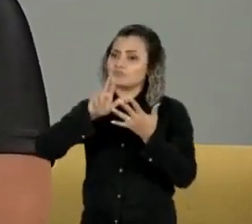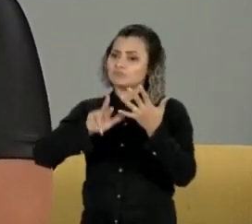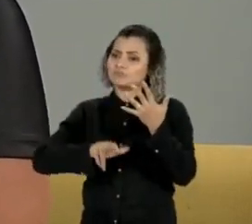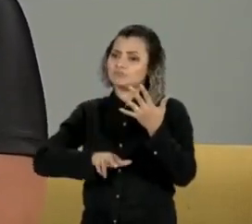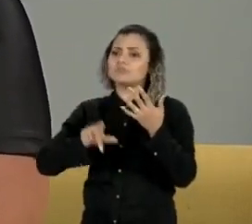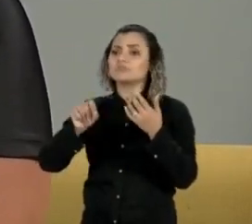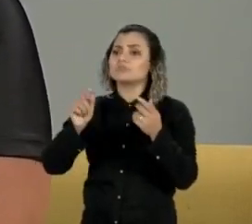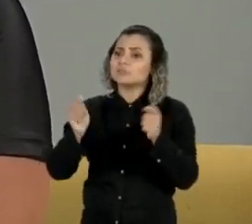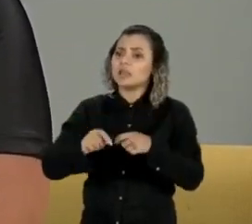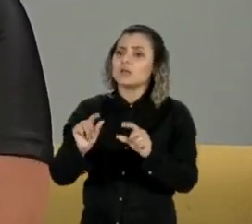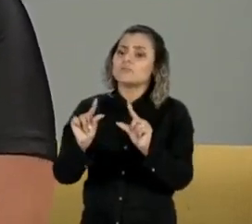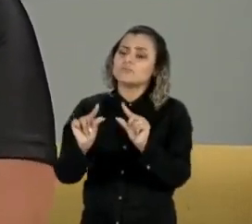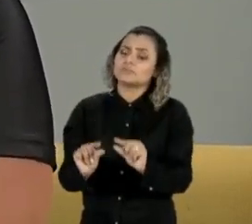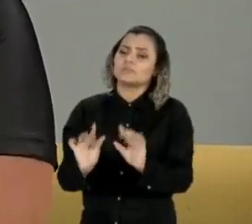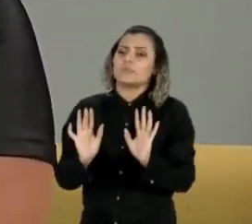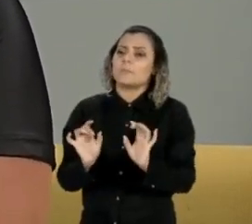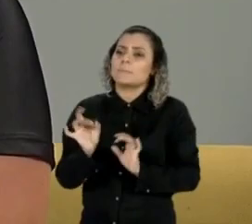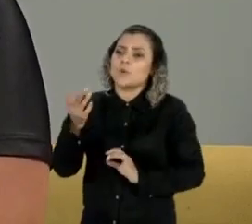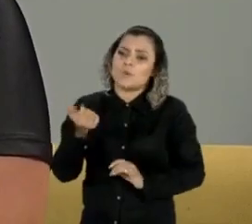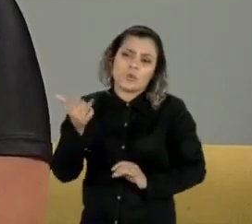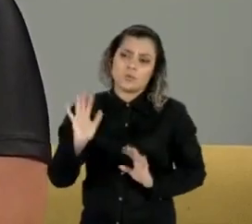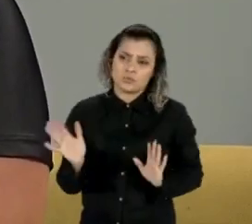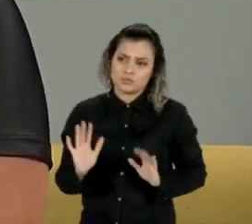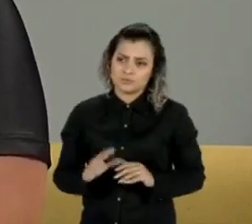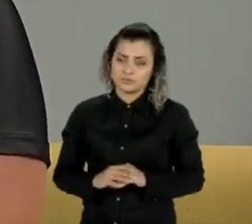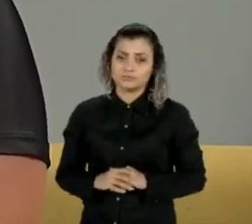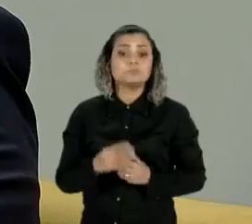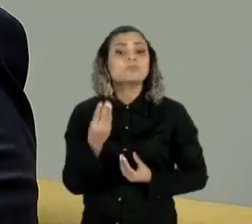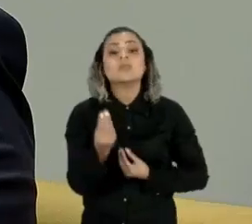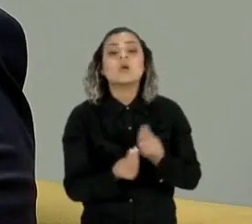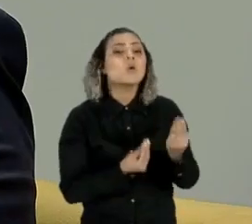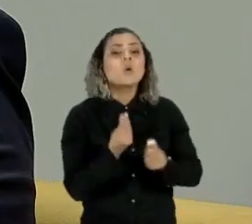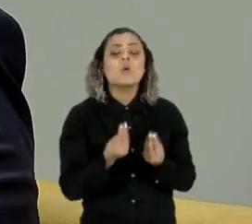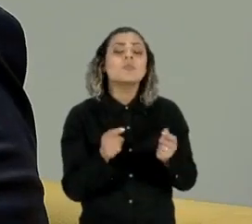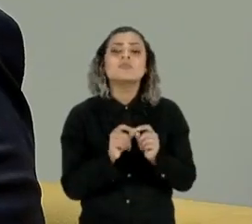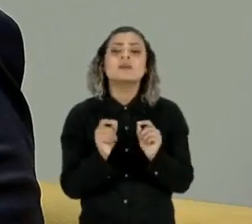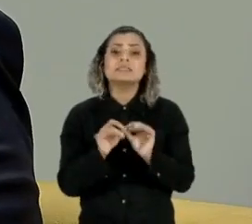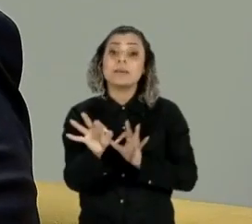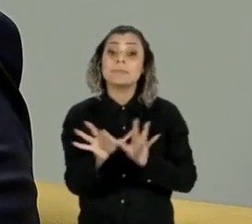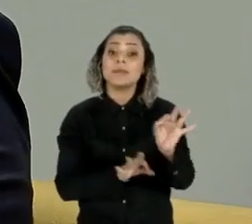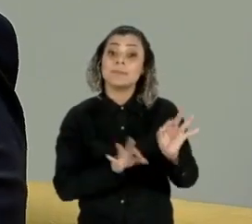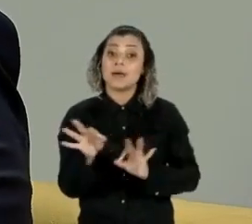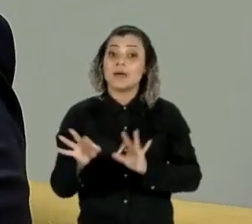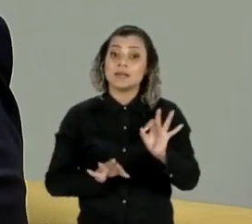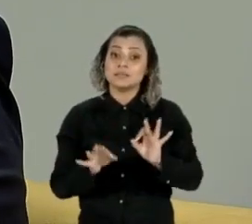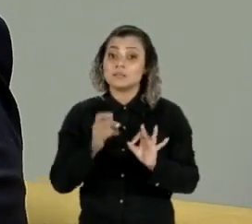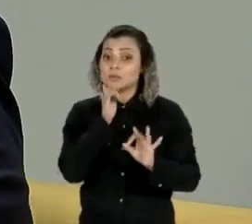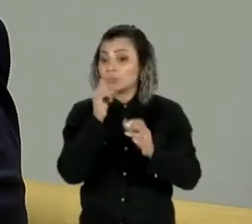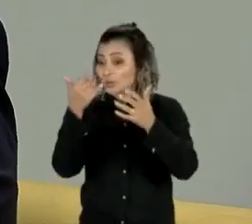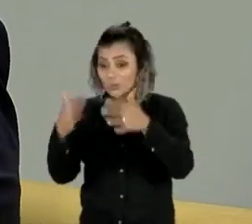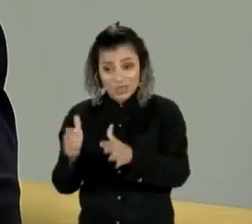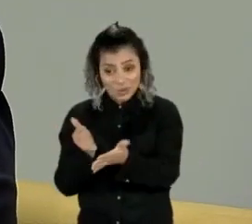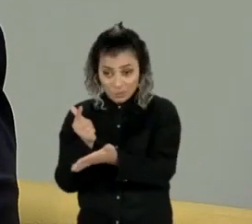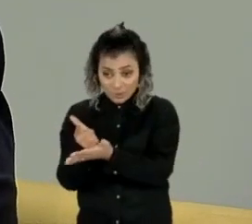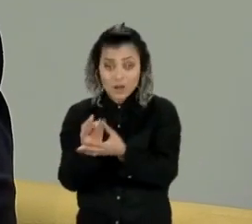vai ter o consumo moderado desses alimentos. Como fazer uma preparação? Quem não quiser comprar essas marmitas, como